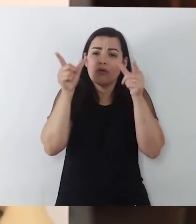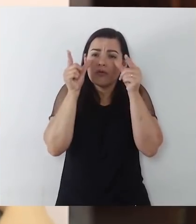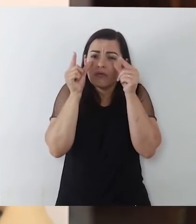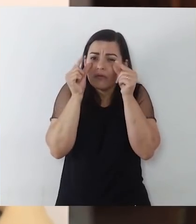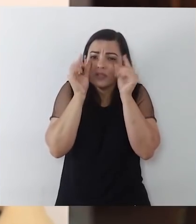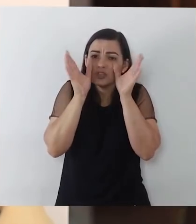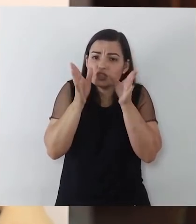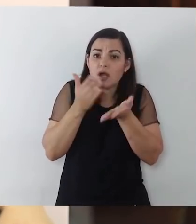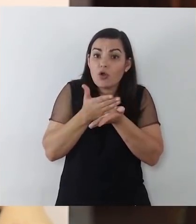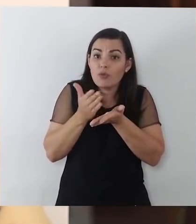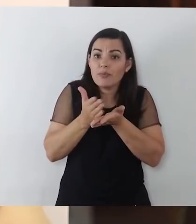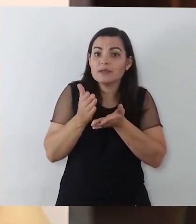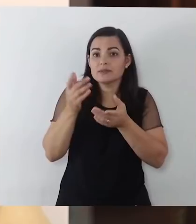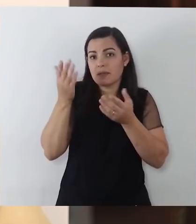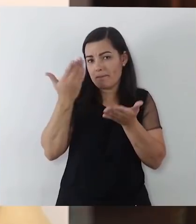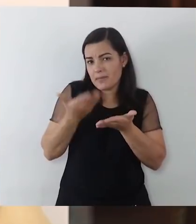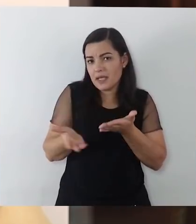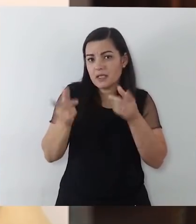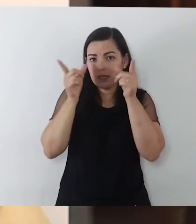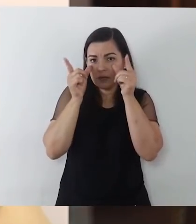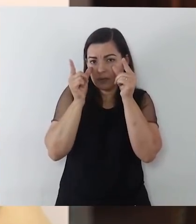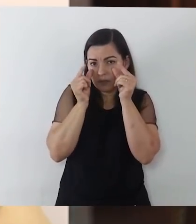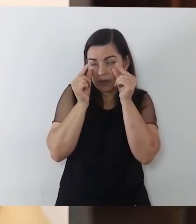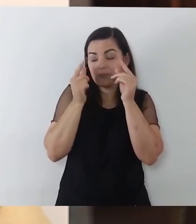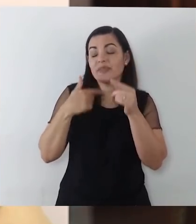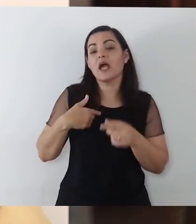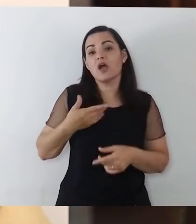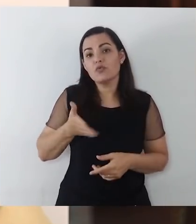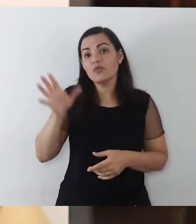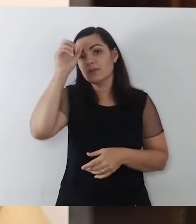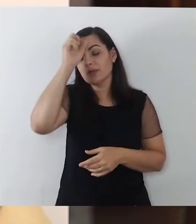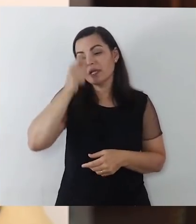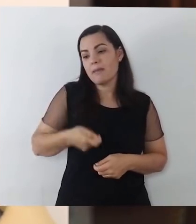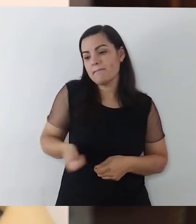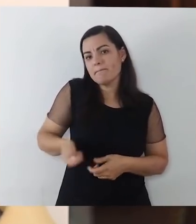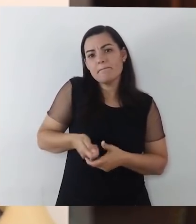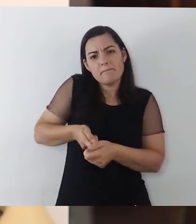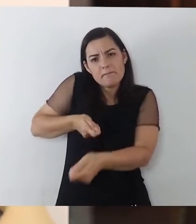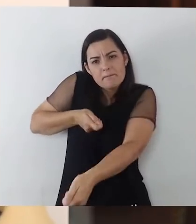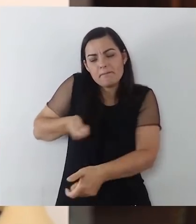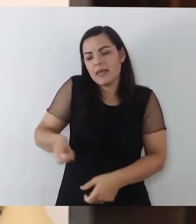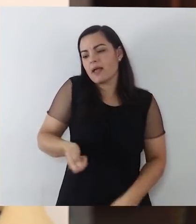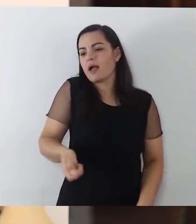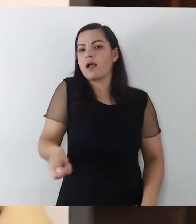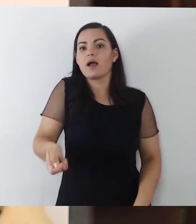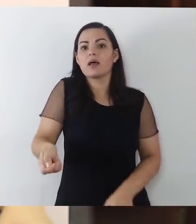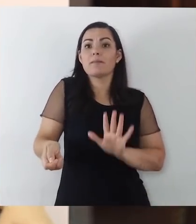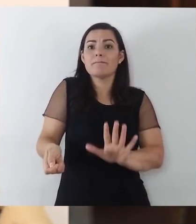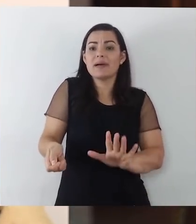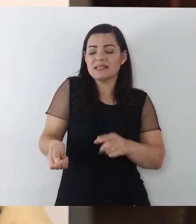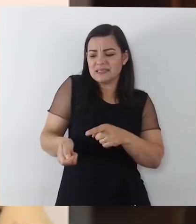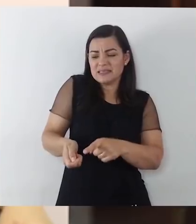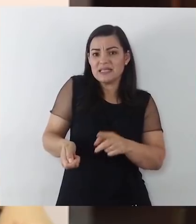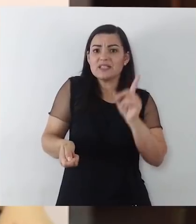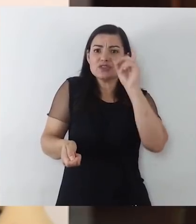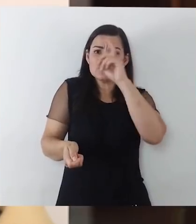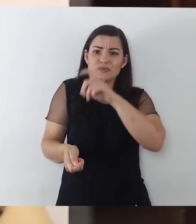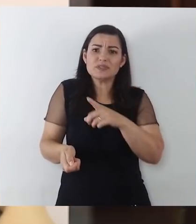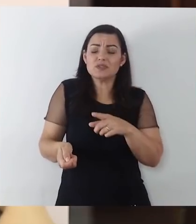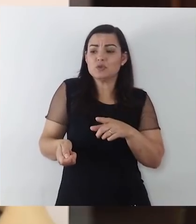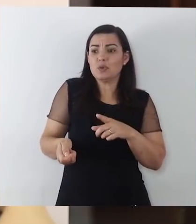Eu já te mostrei esse sistema aqui no outro encontro, observe a imagem. Então, nessa escrita, esses códigos